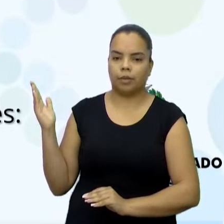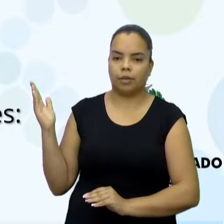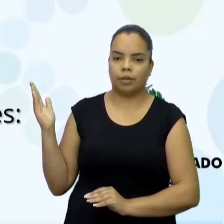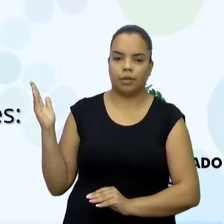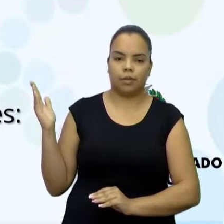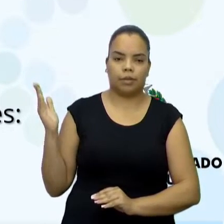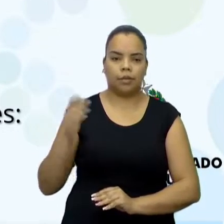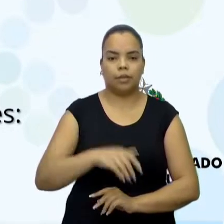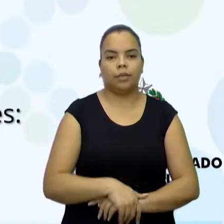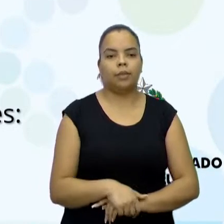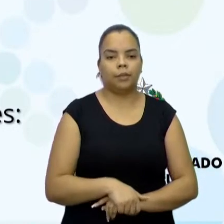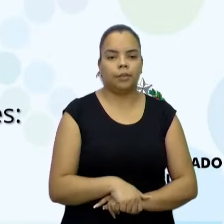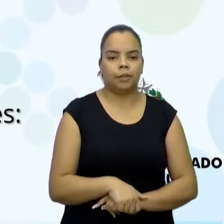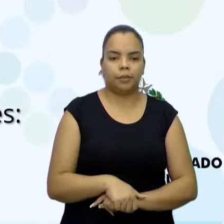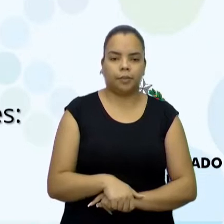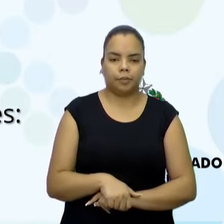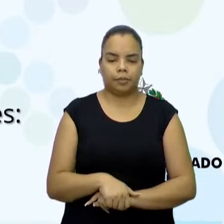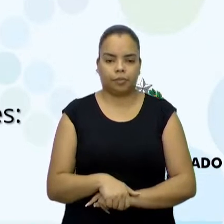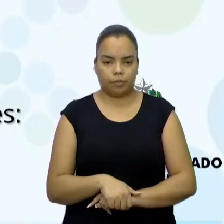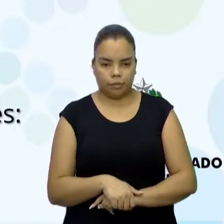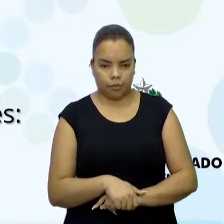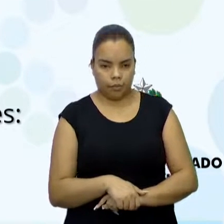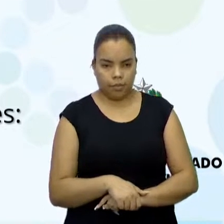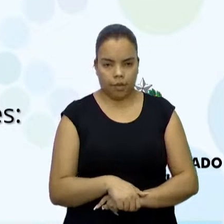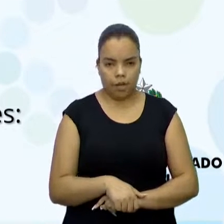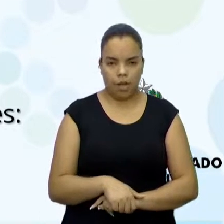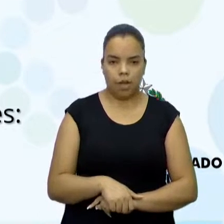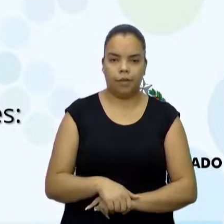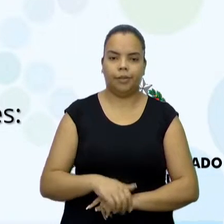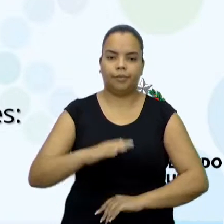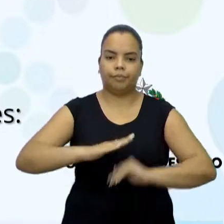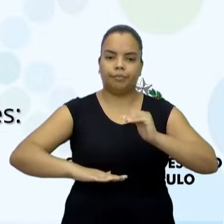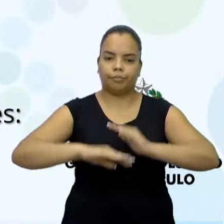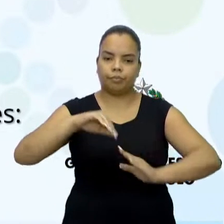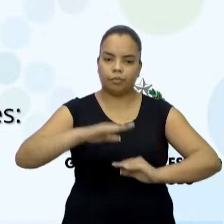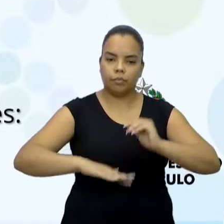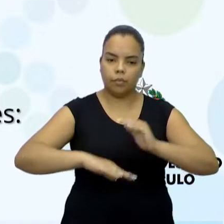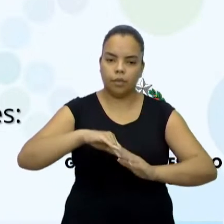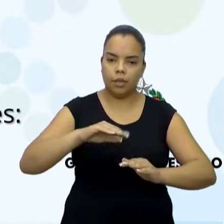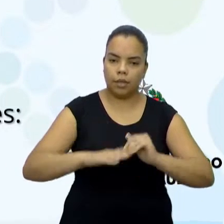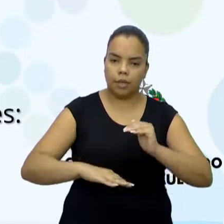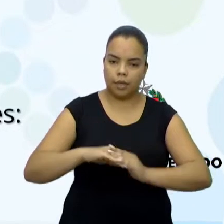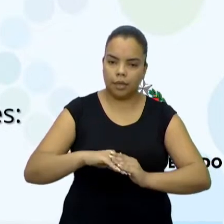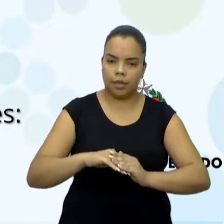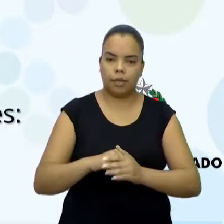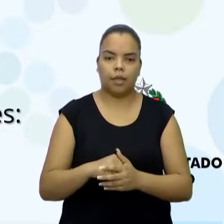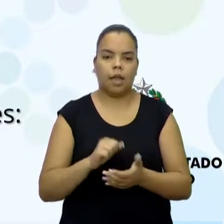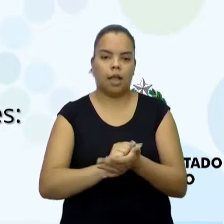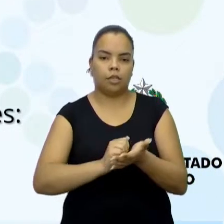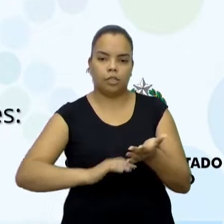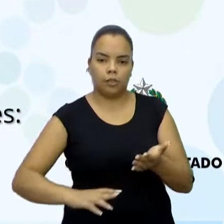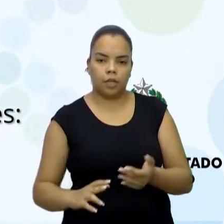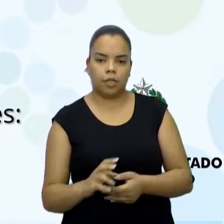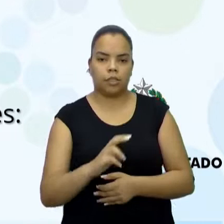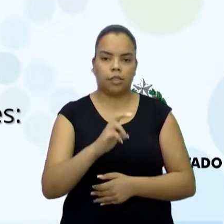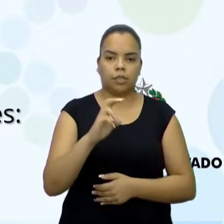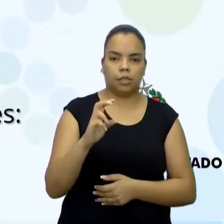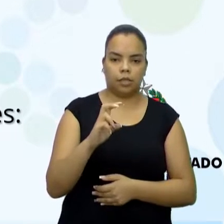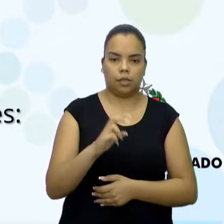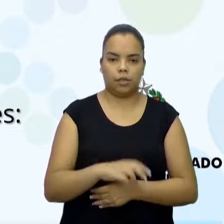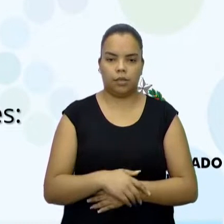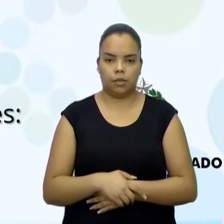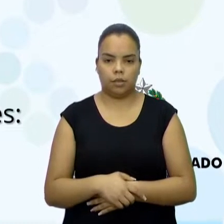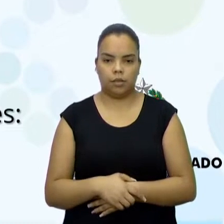de retomada, sistematização, atividade integrada 5, é isso. Então a gente vai fazer